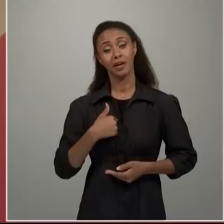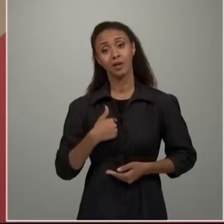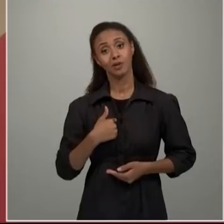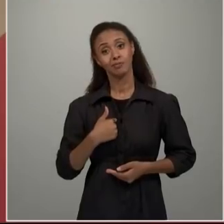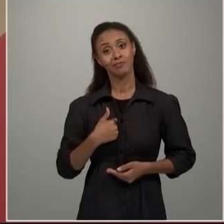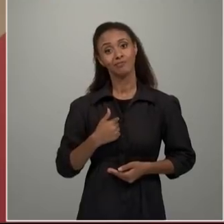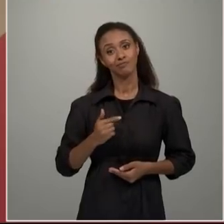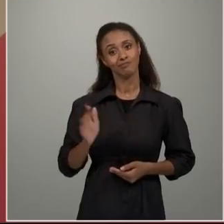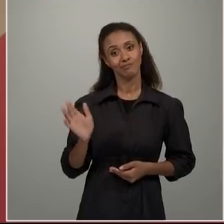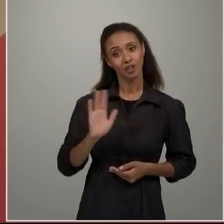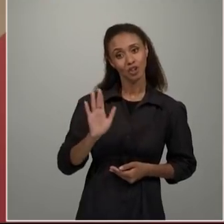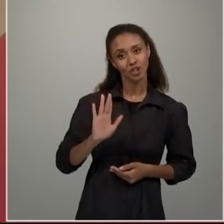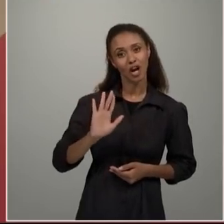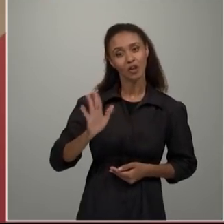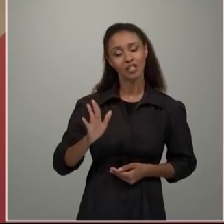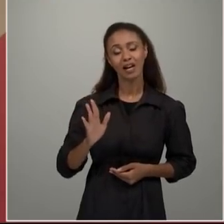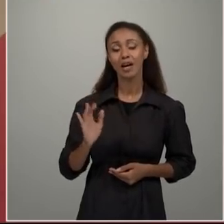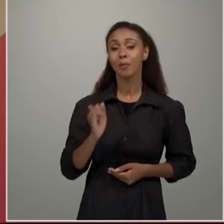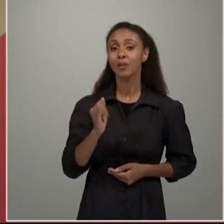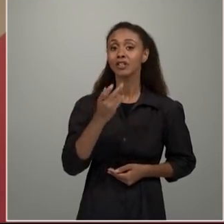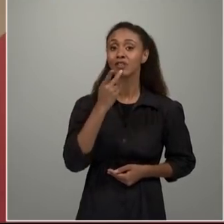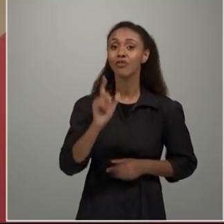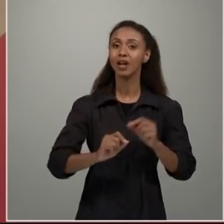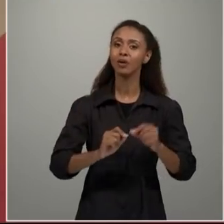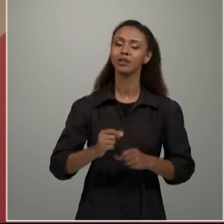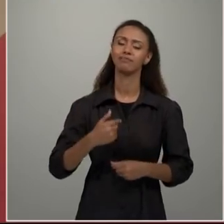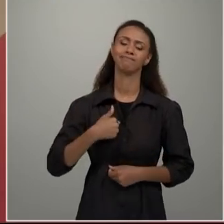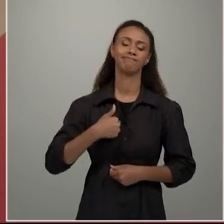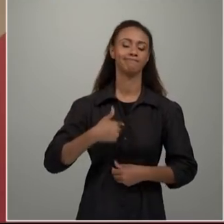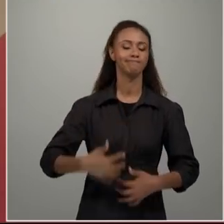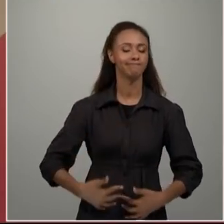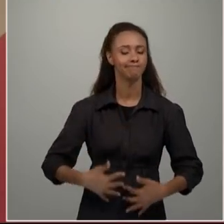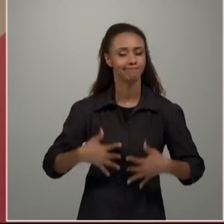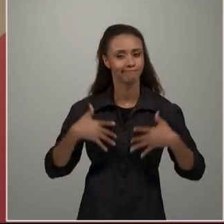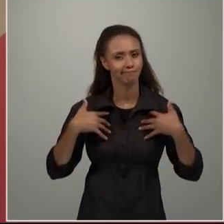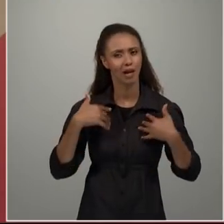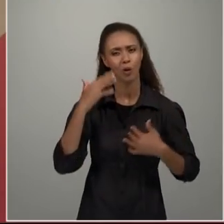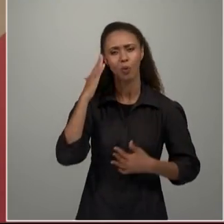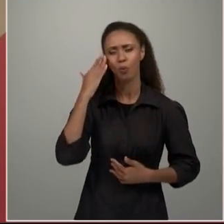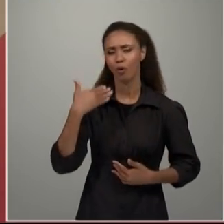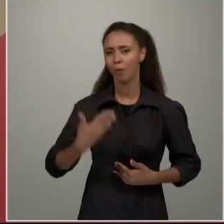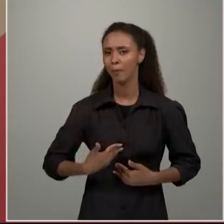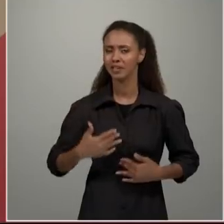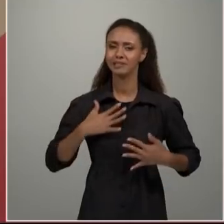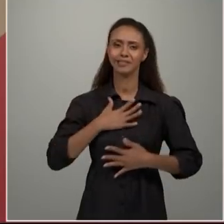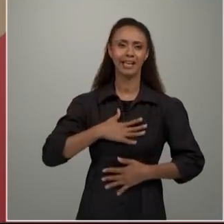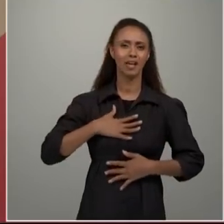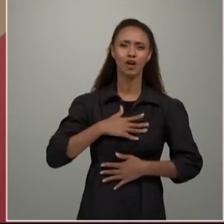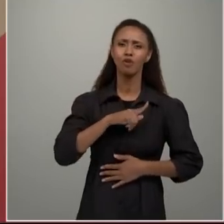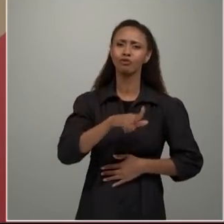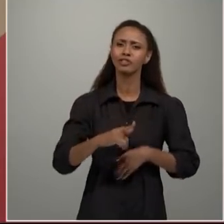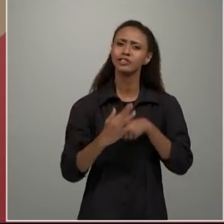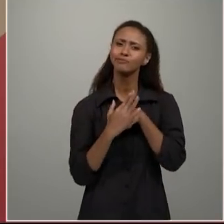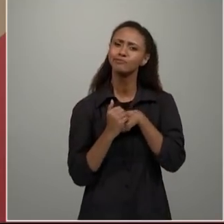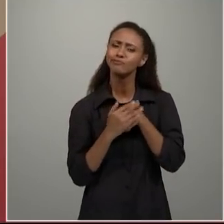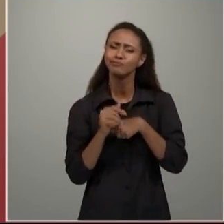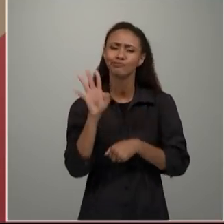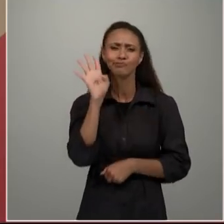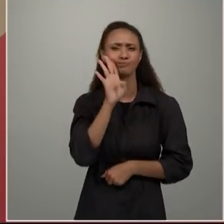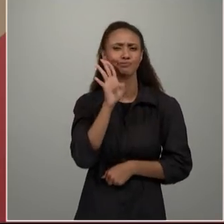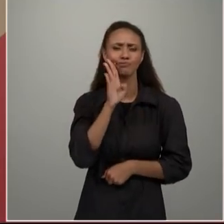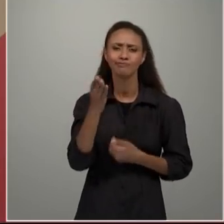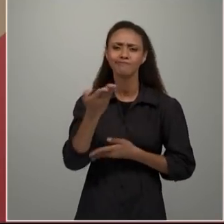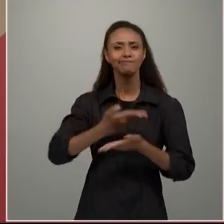importante é sempre dizer que é uma honra é um prazer estar aqui com vocês eu acho que todo o carinho que vocês tratam a gente aí do outro lado